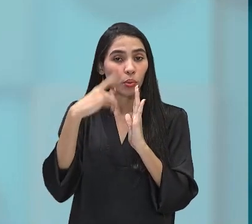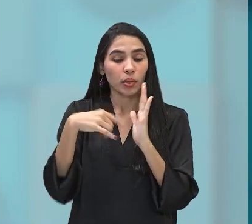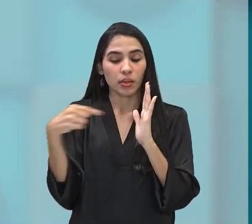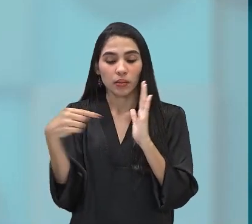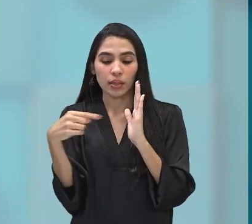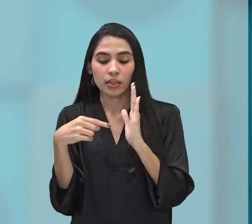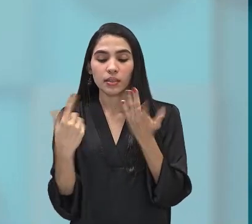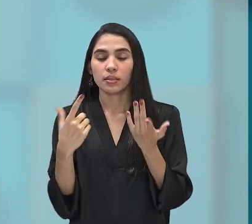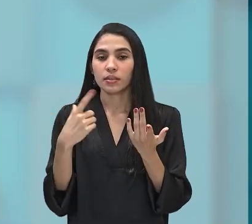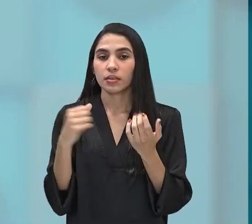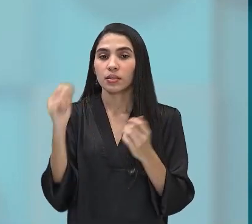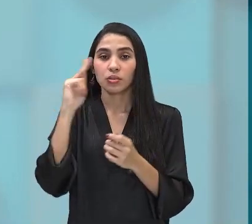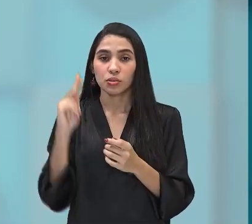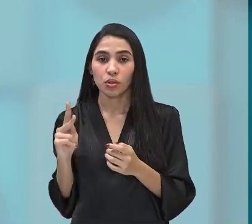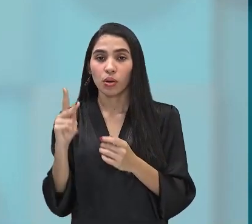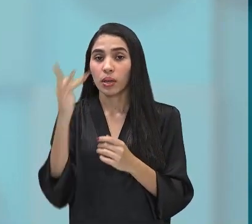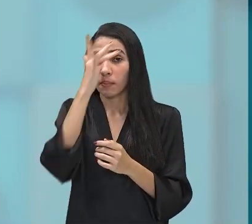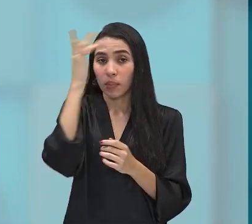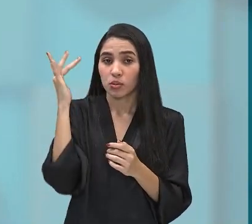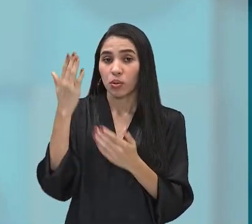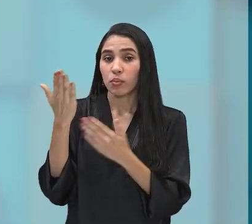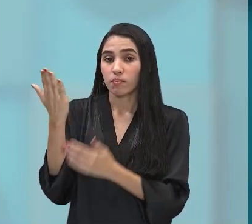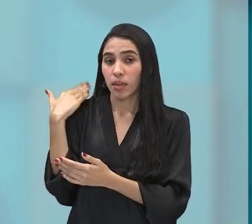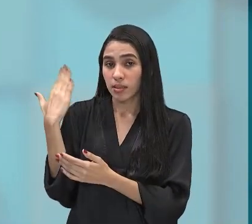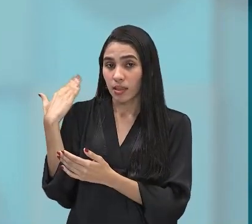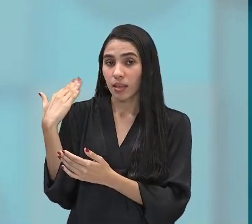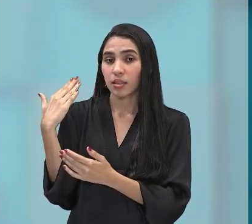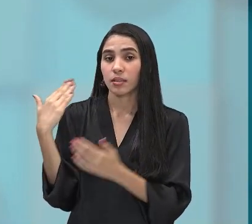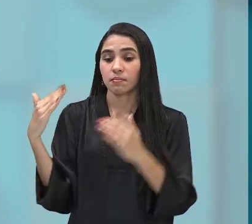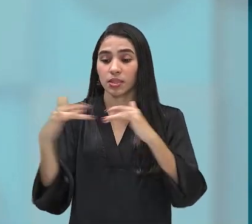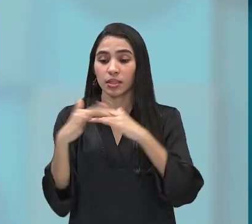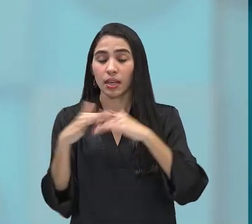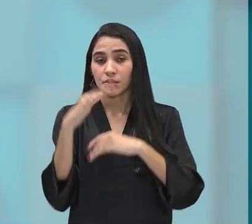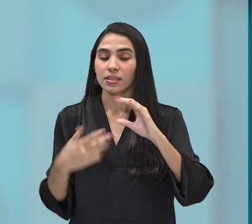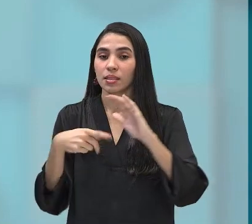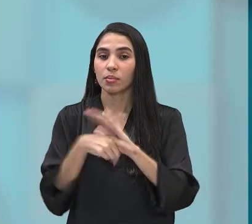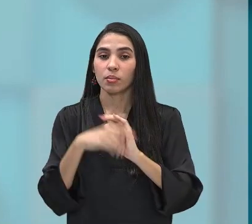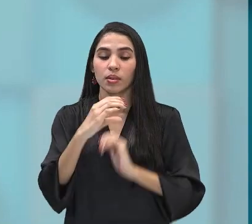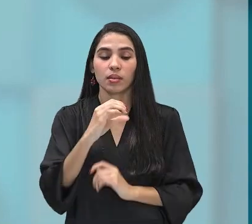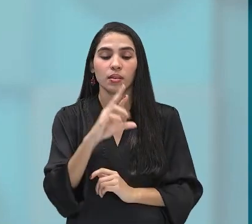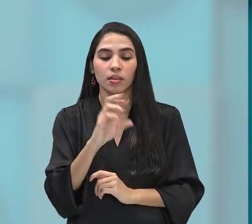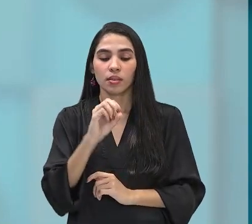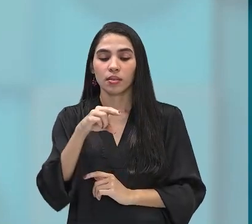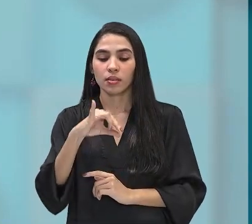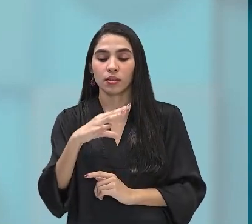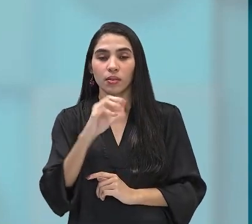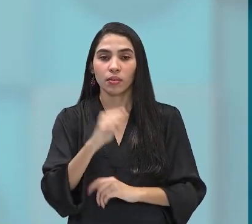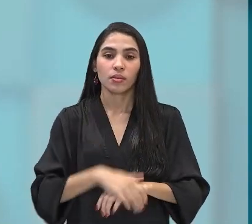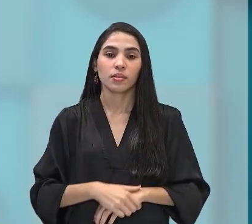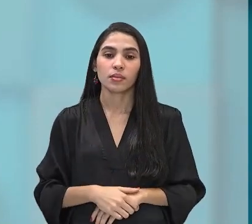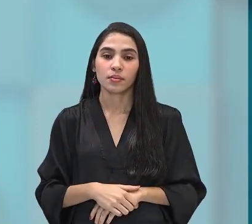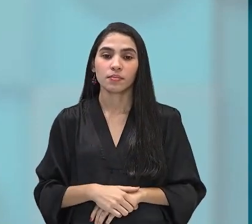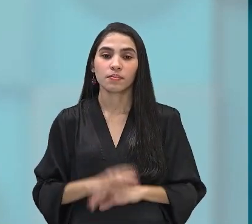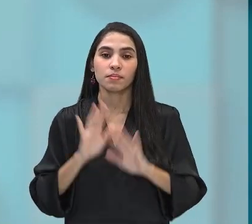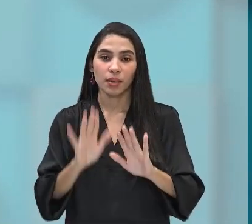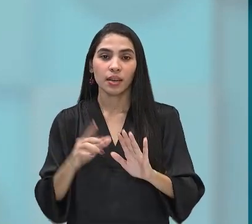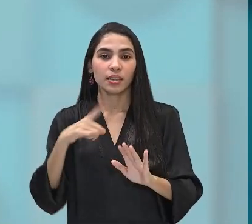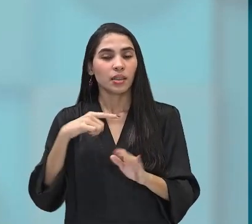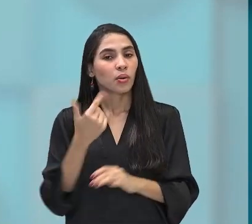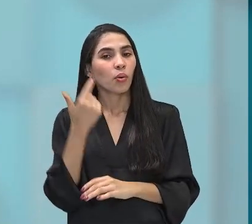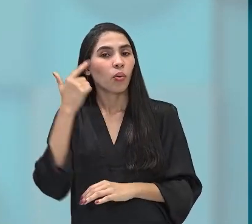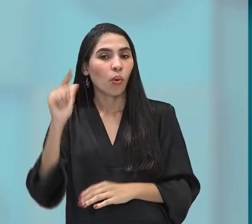adiantava restituí-la ao jardim, nem apelar para o médico das flores. Eu a furtara, eu